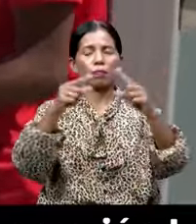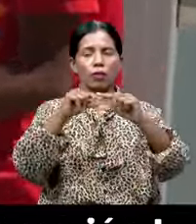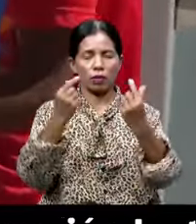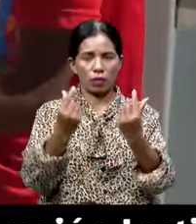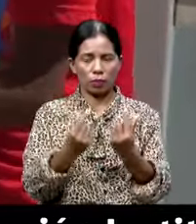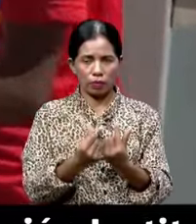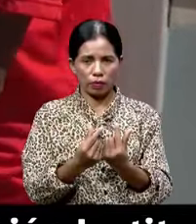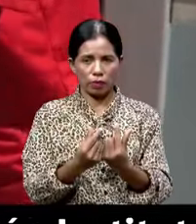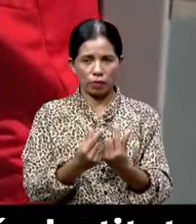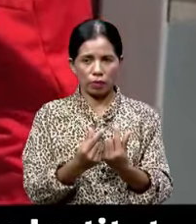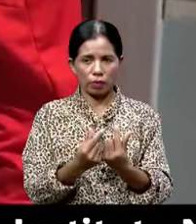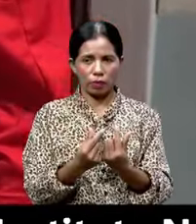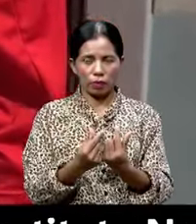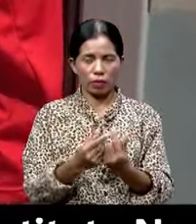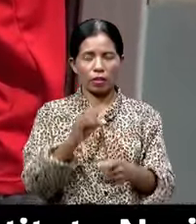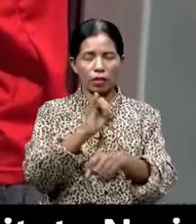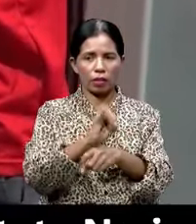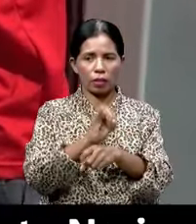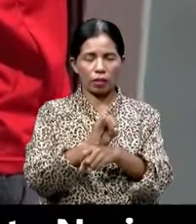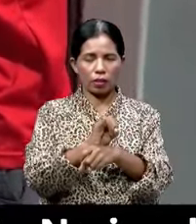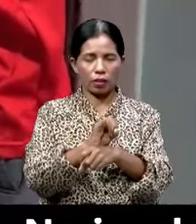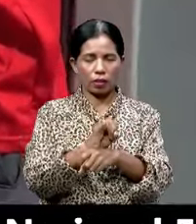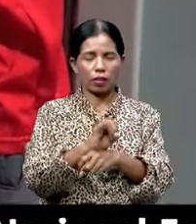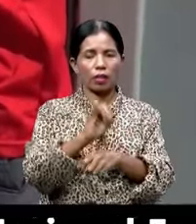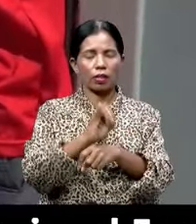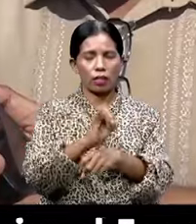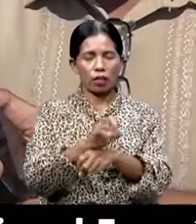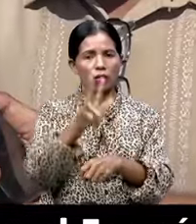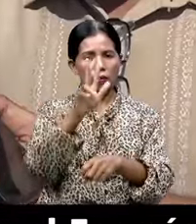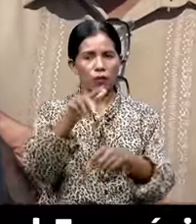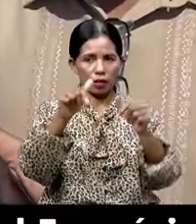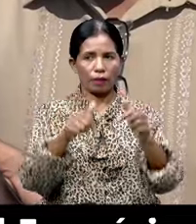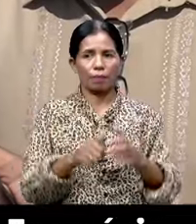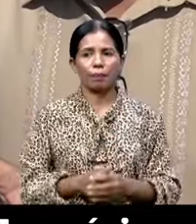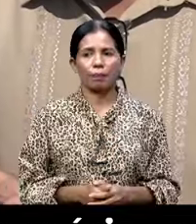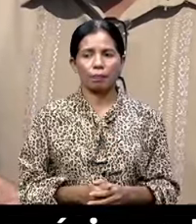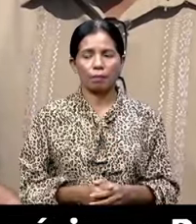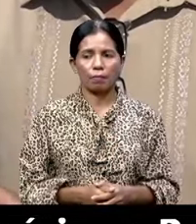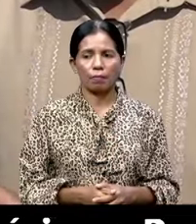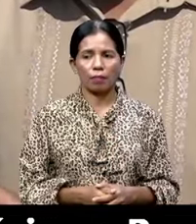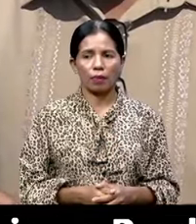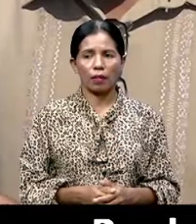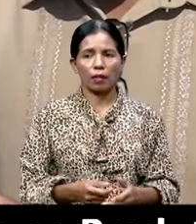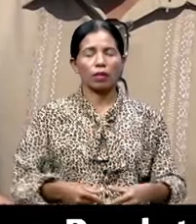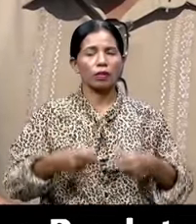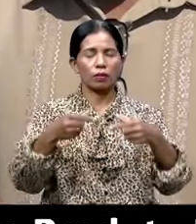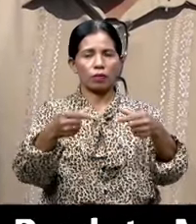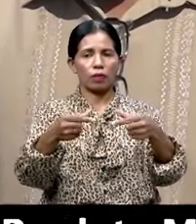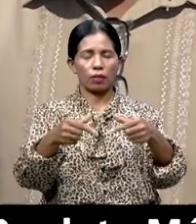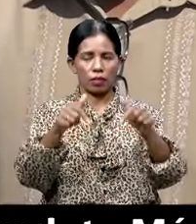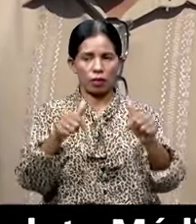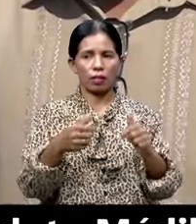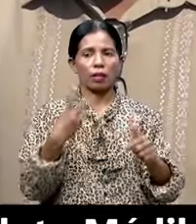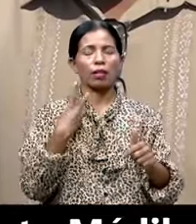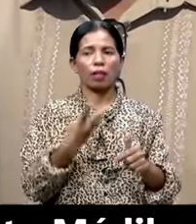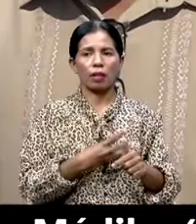de igreja ninian igreja católica de todo ninian ne neve Pues entrega de Irané, a